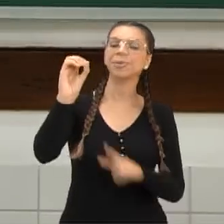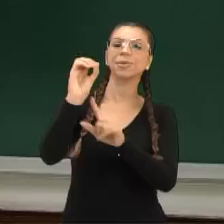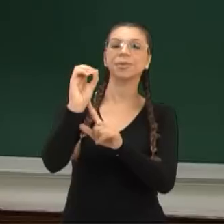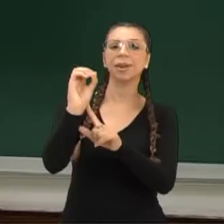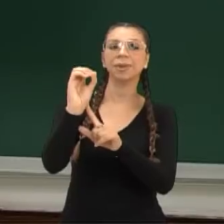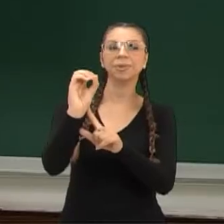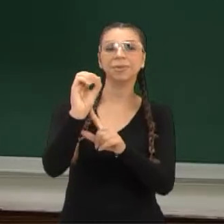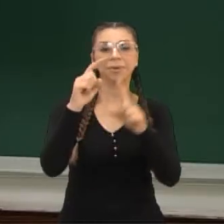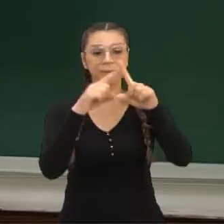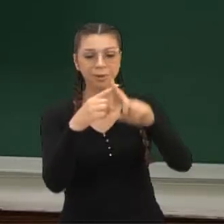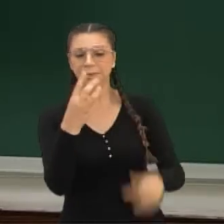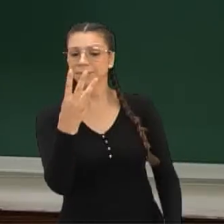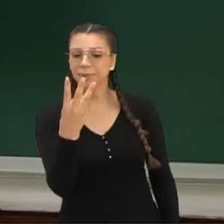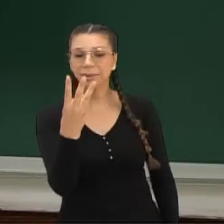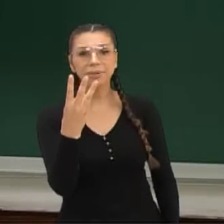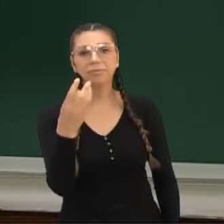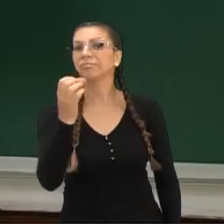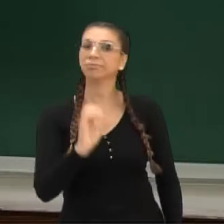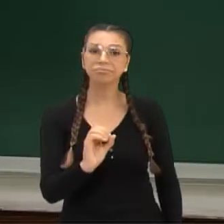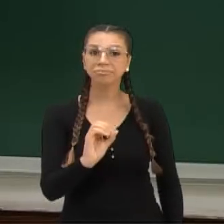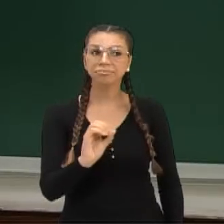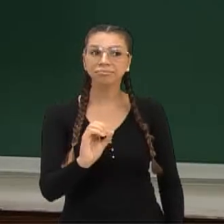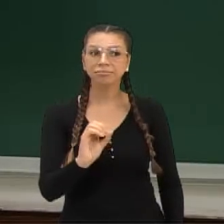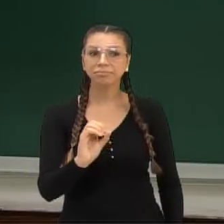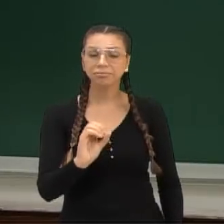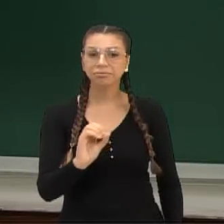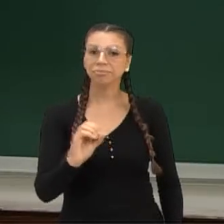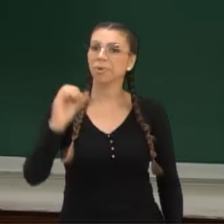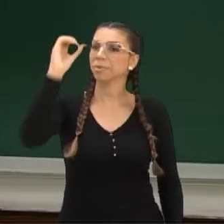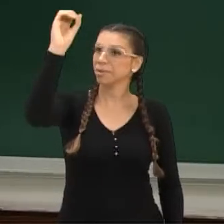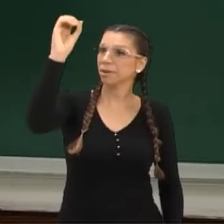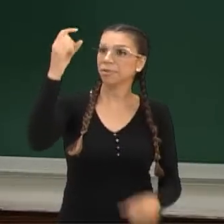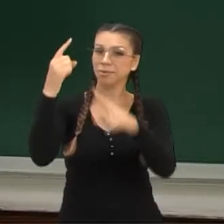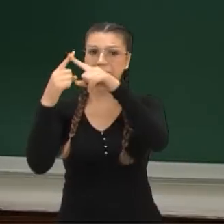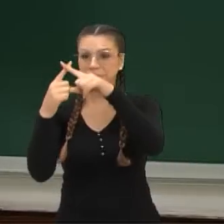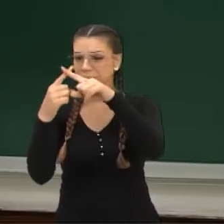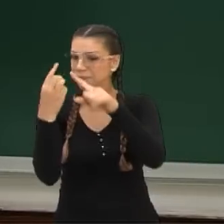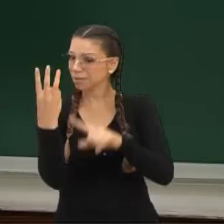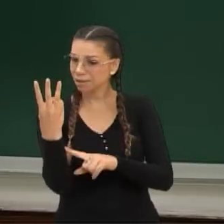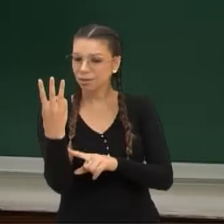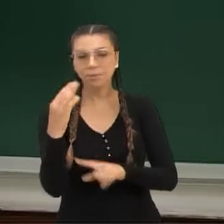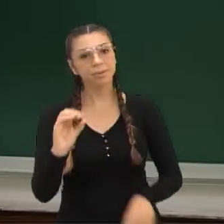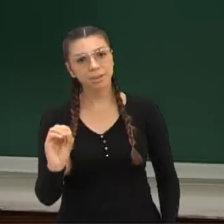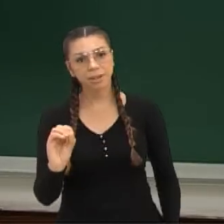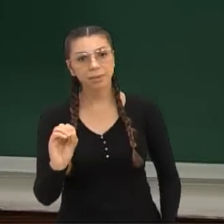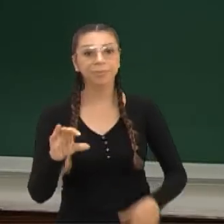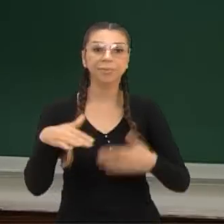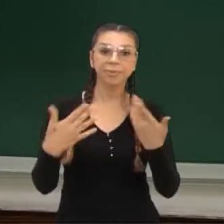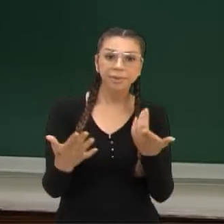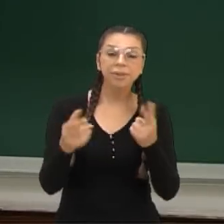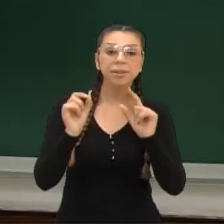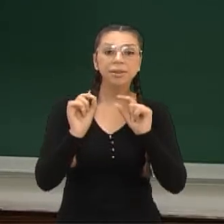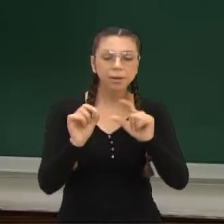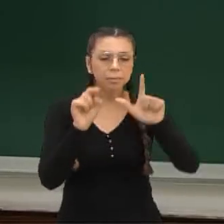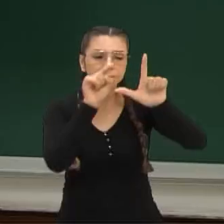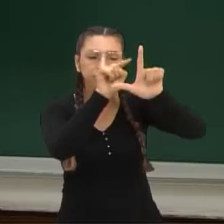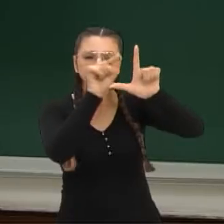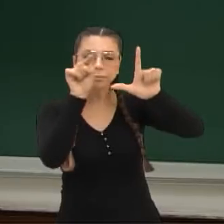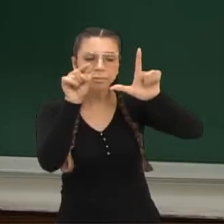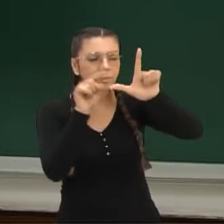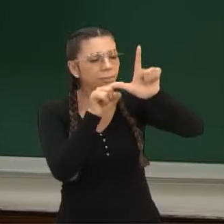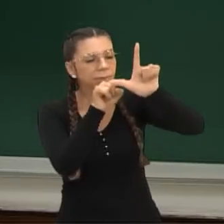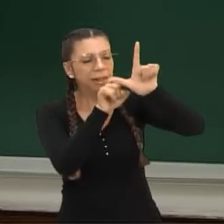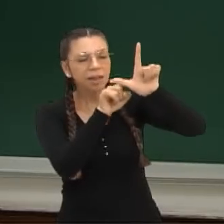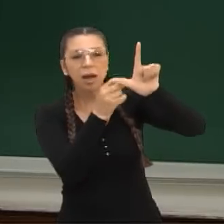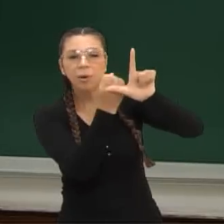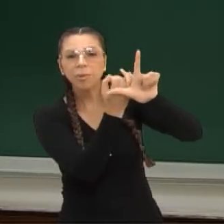0 vezes 3, 0. 0 vezes 3, 0. Ah, então a coordenada que ficou lá na origem, no